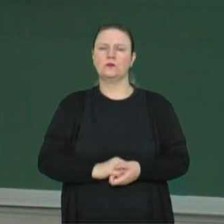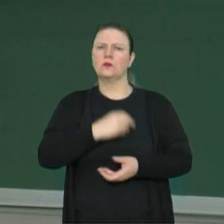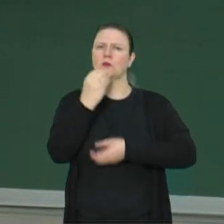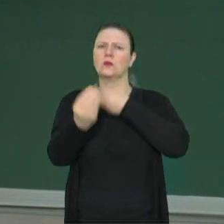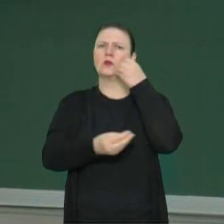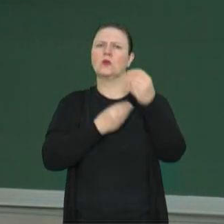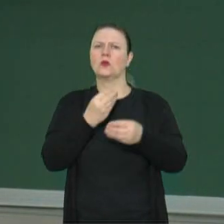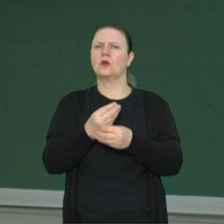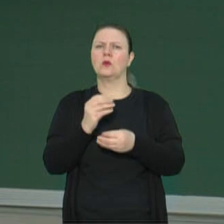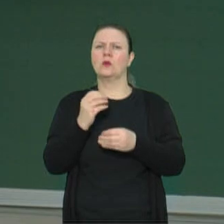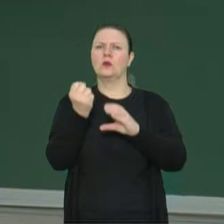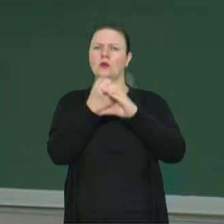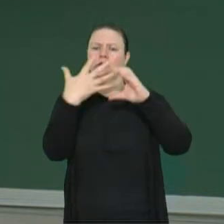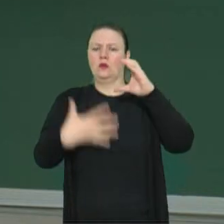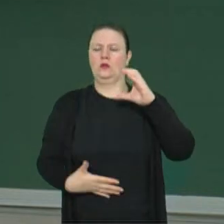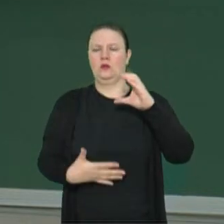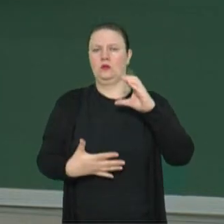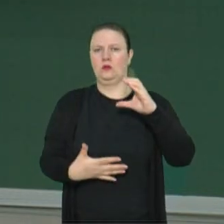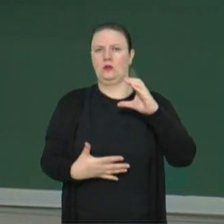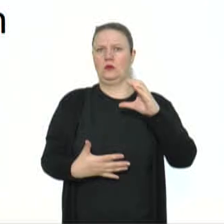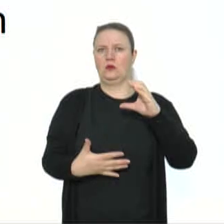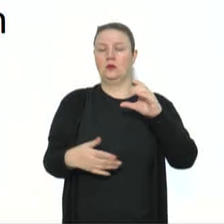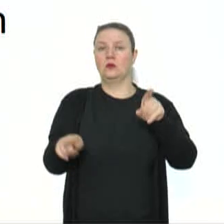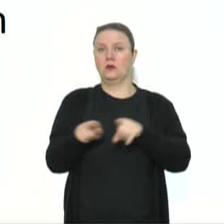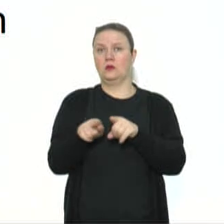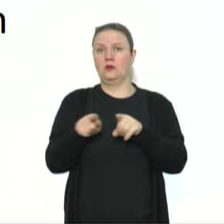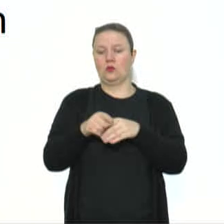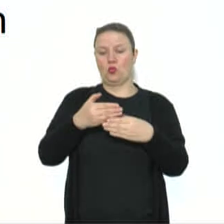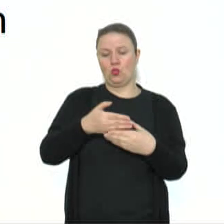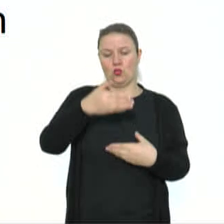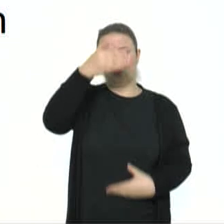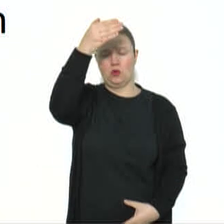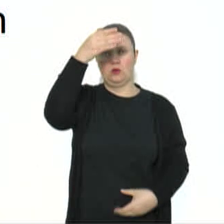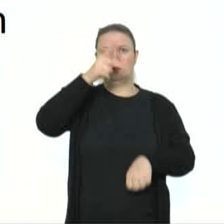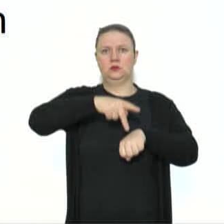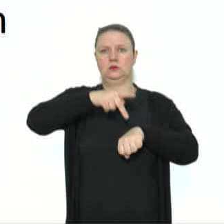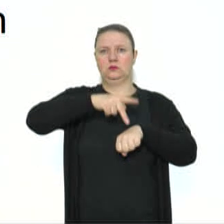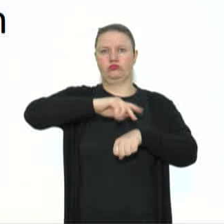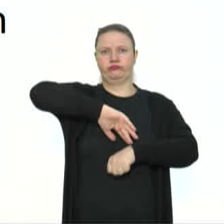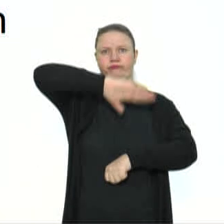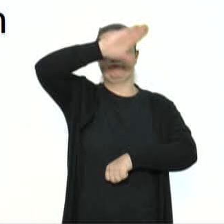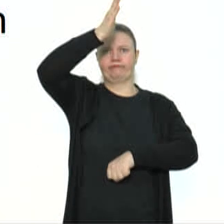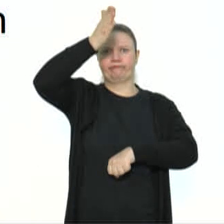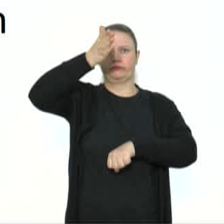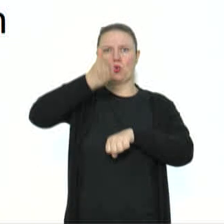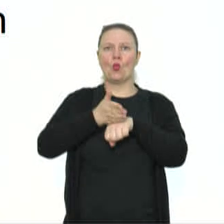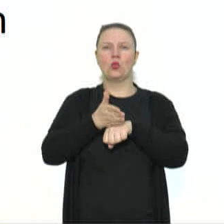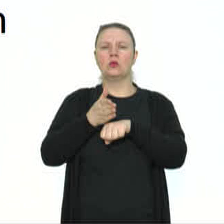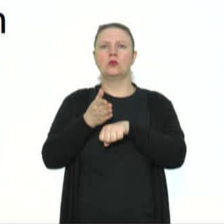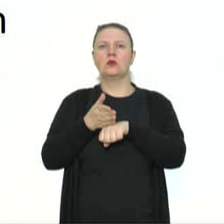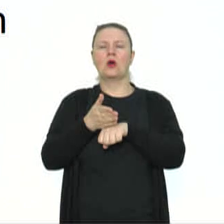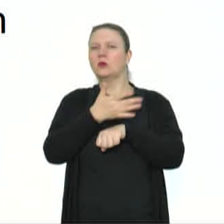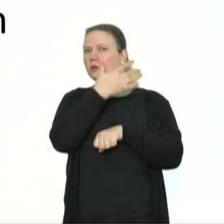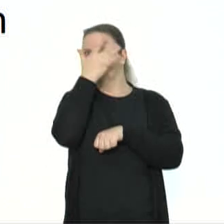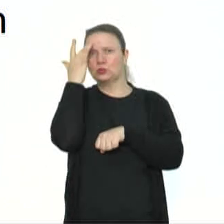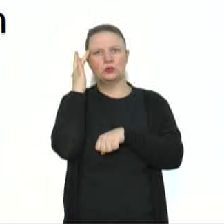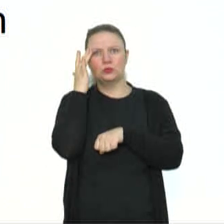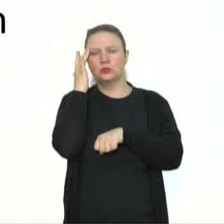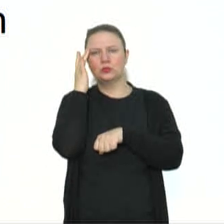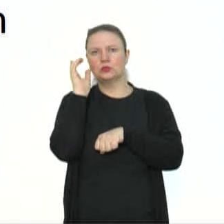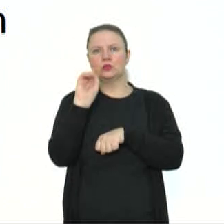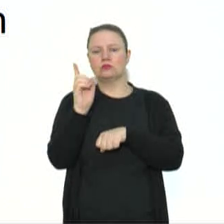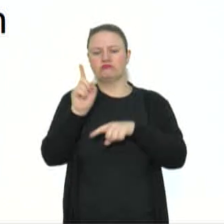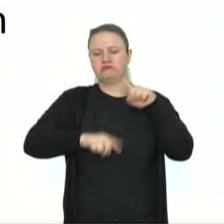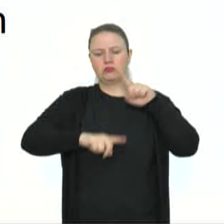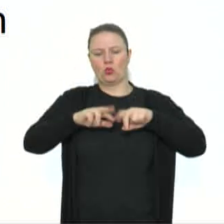que a escalada solo se caracteriza? Então, nela, paredões rochosos são escalados sem que o escalador use algum equipamento